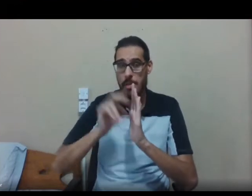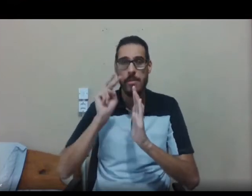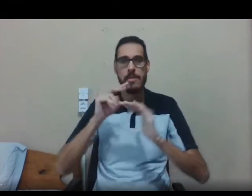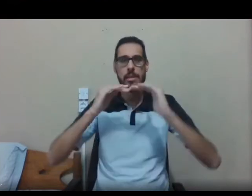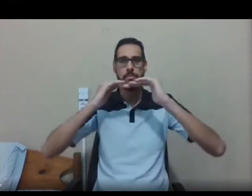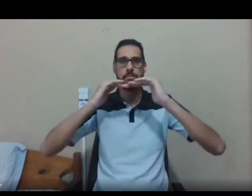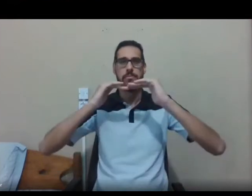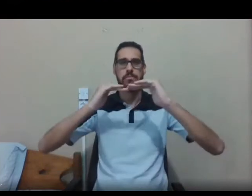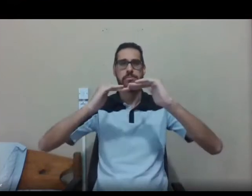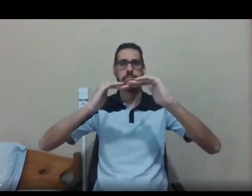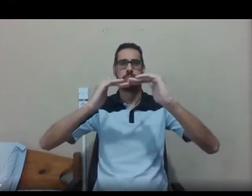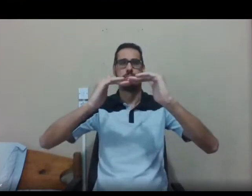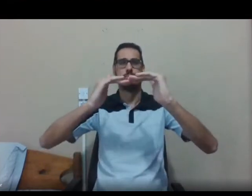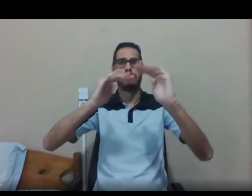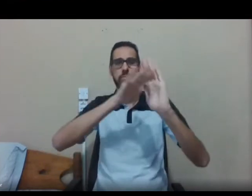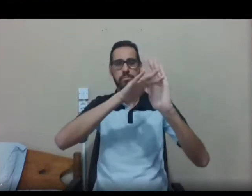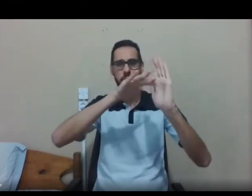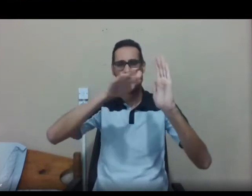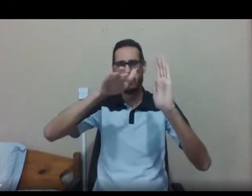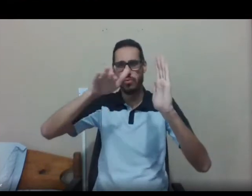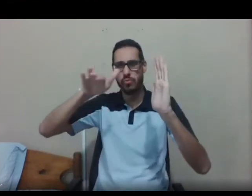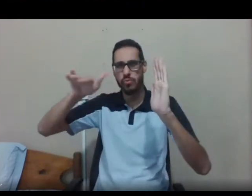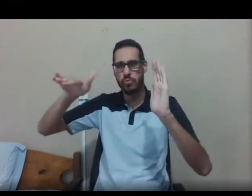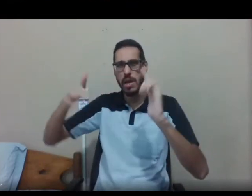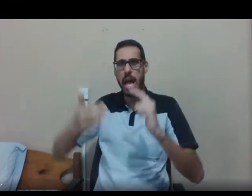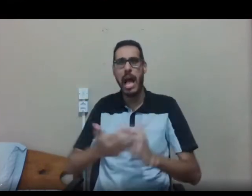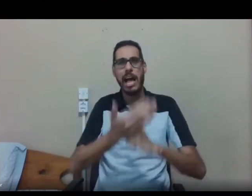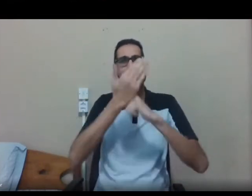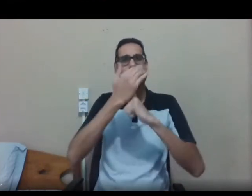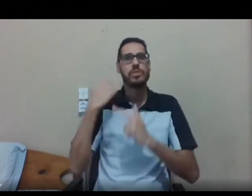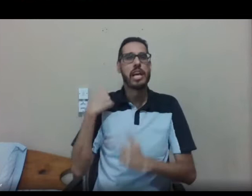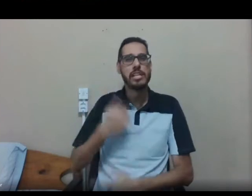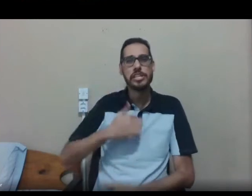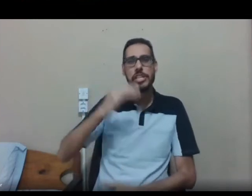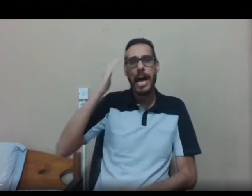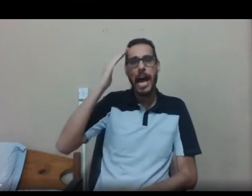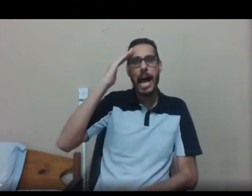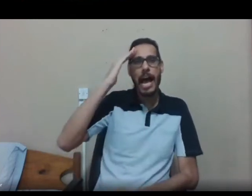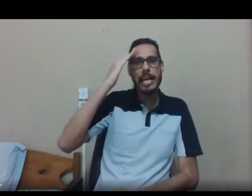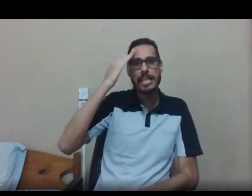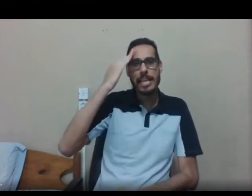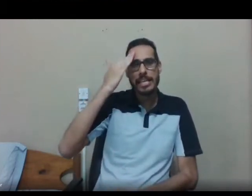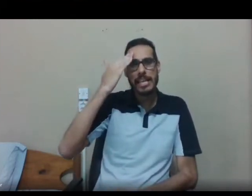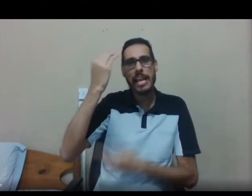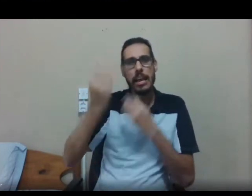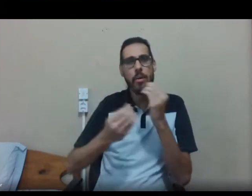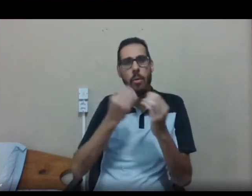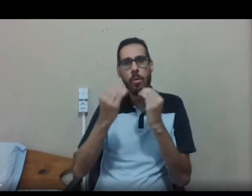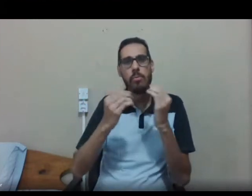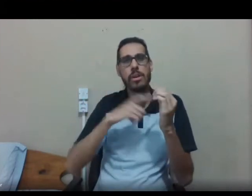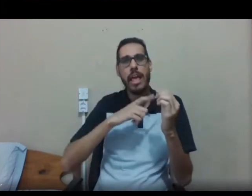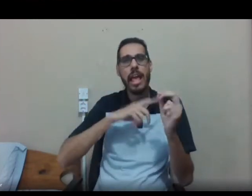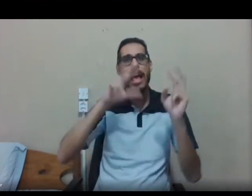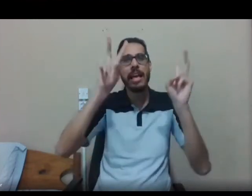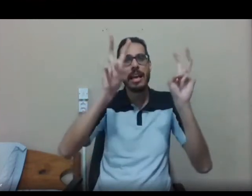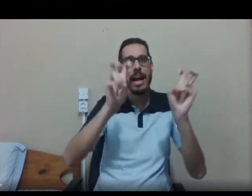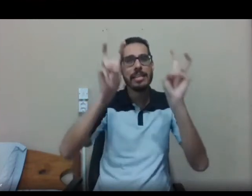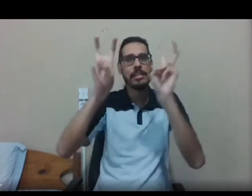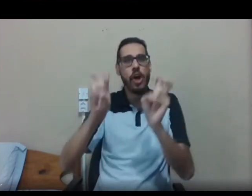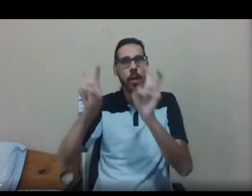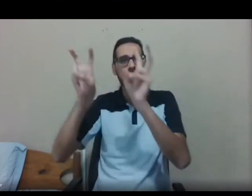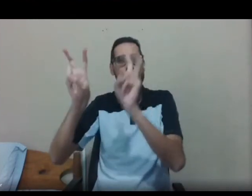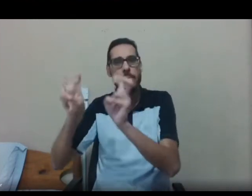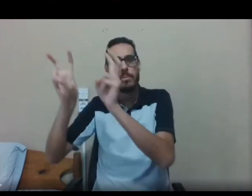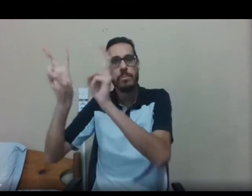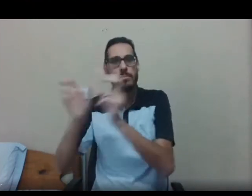ok, não é? Mas para a gente fazer esse acompanhamento, essa construção, né, de cada tópico, de